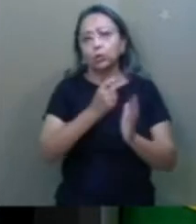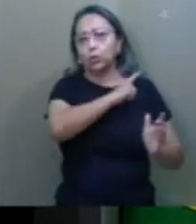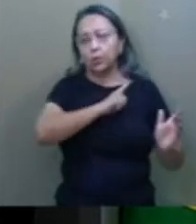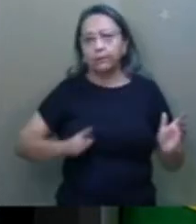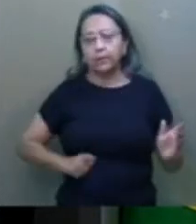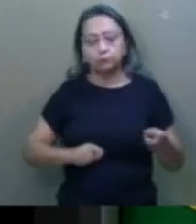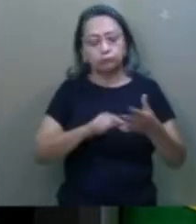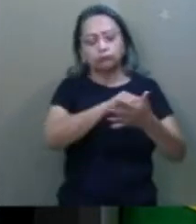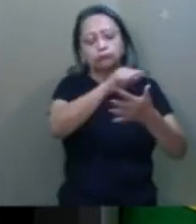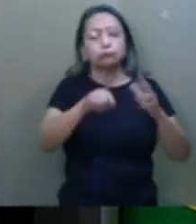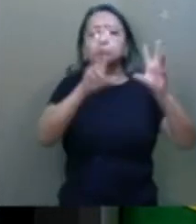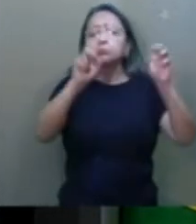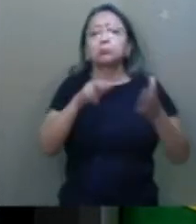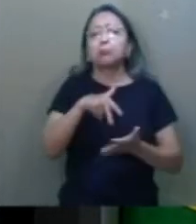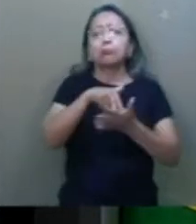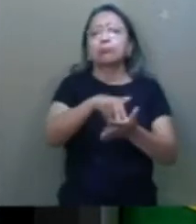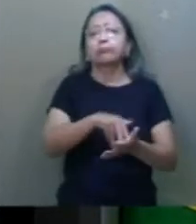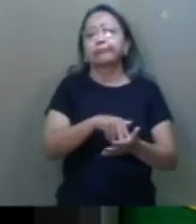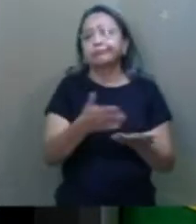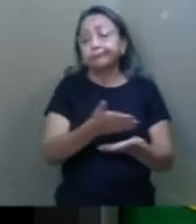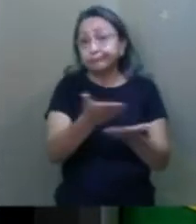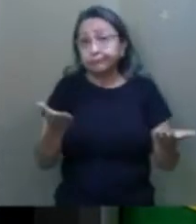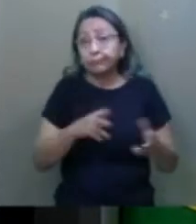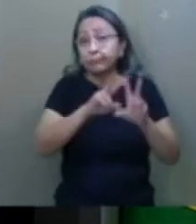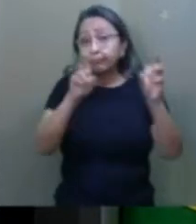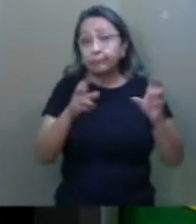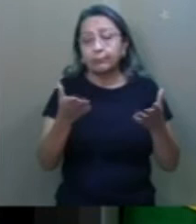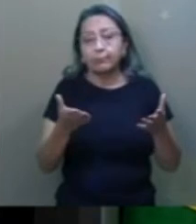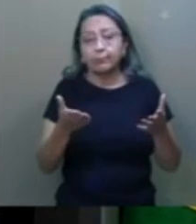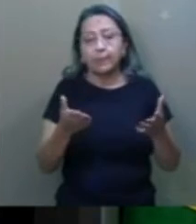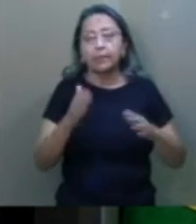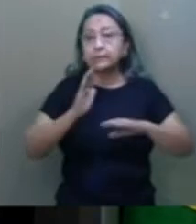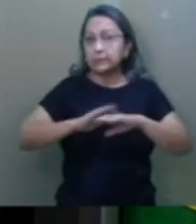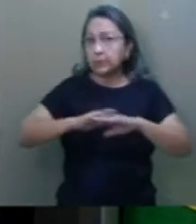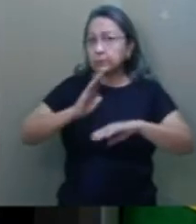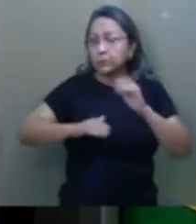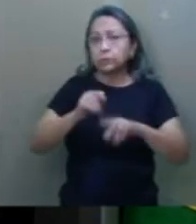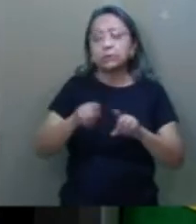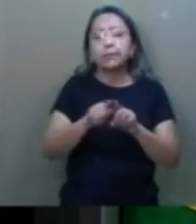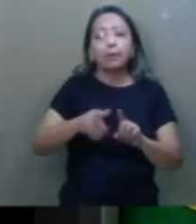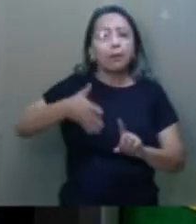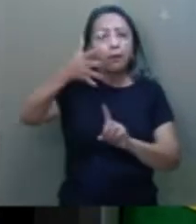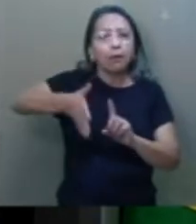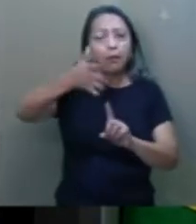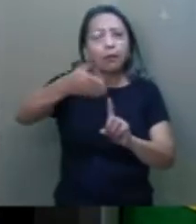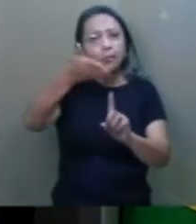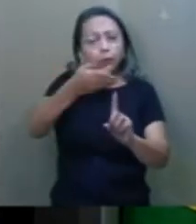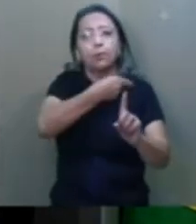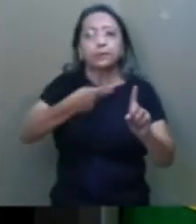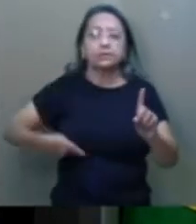sobre as manifestações que têm sido feitas em relação às ações e às falas do presidente da